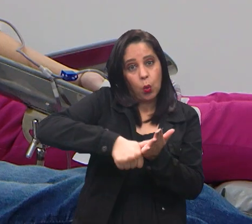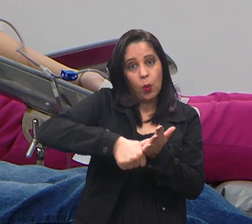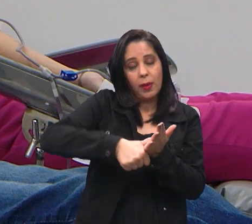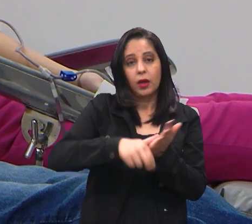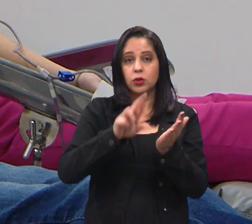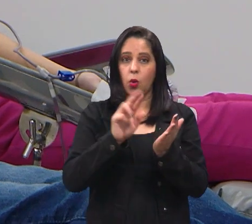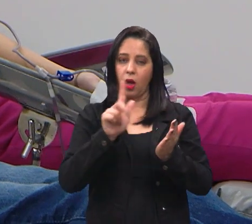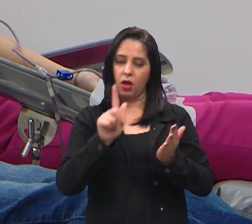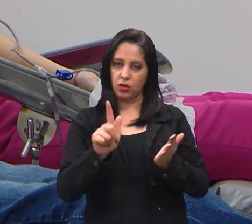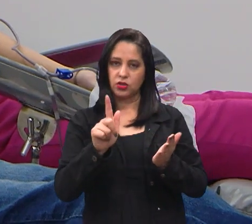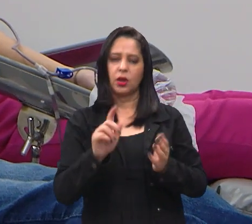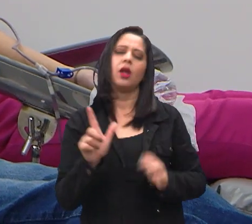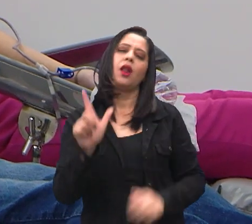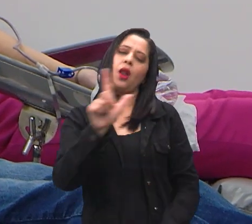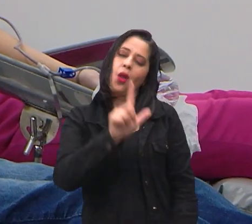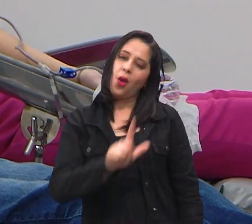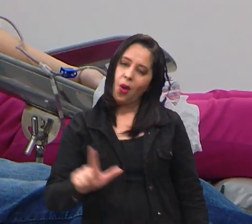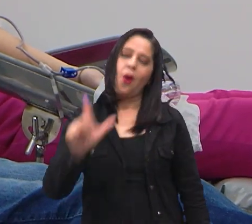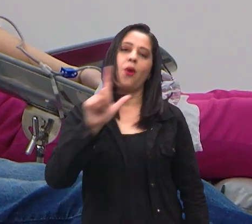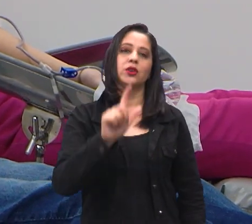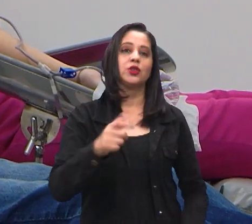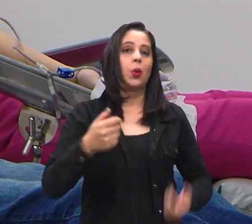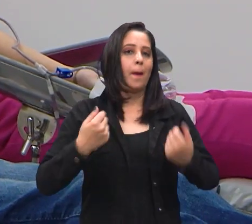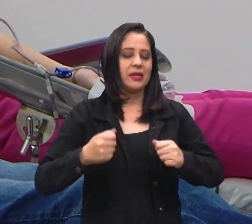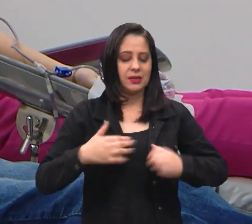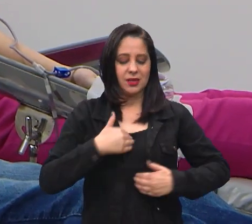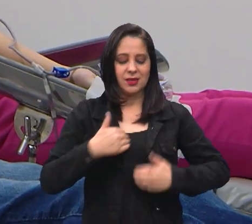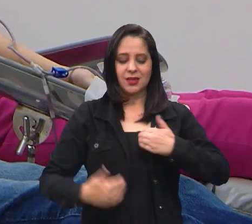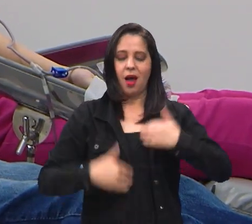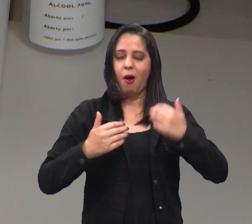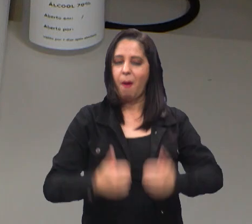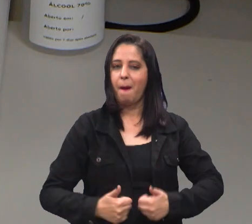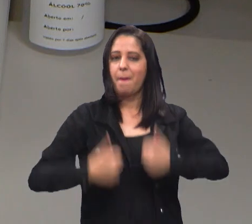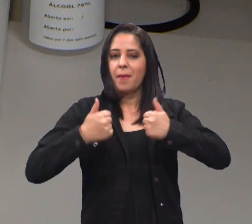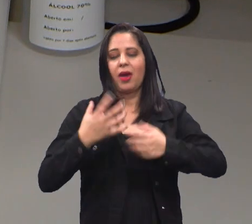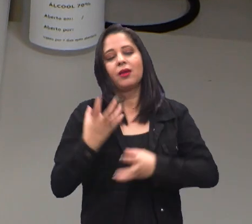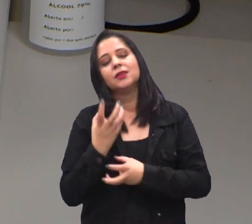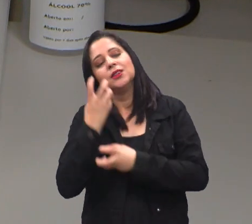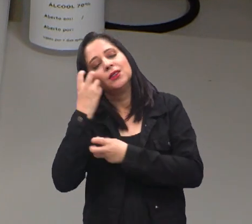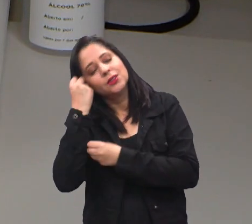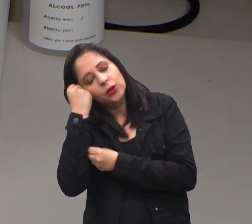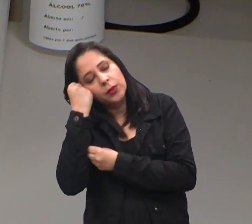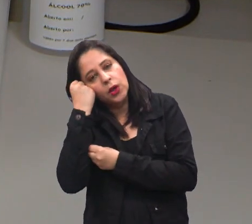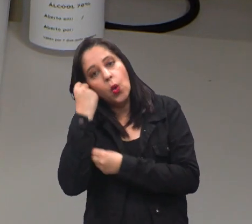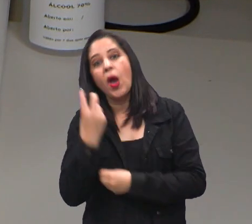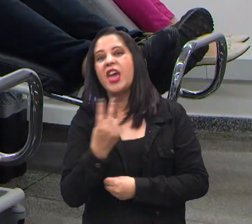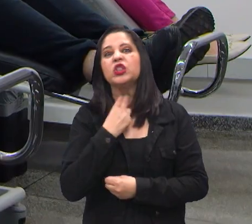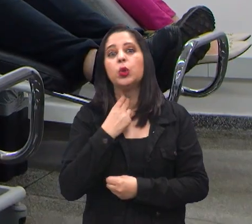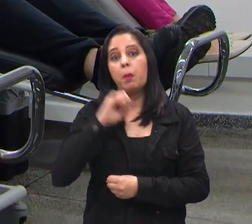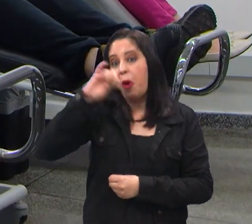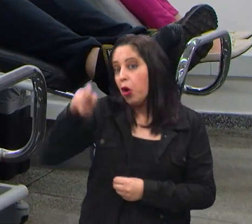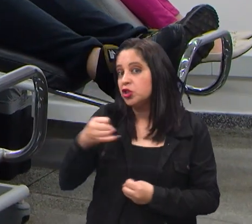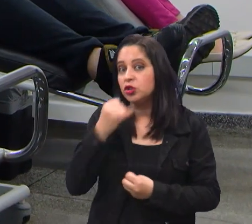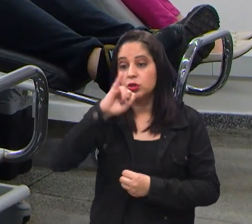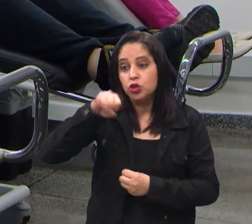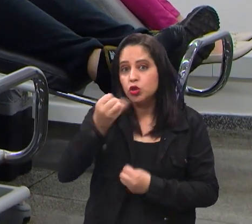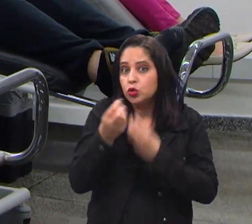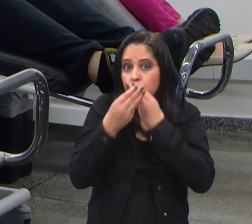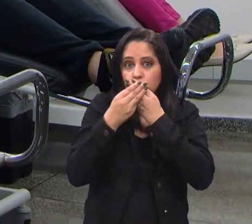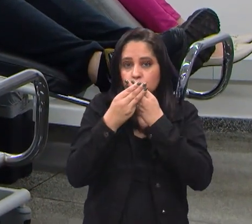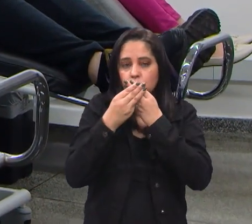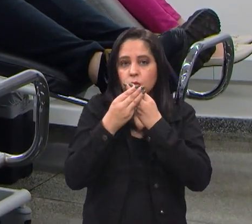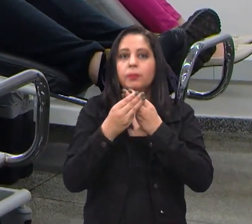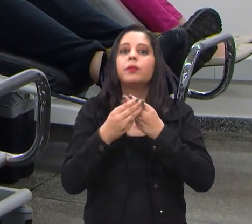E claro, gente, estar bem, descansado e não pode estar em jejum não, viu? Mas é bom evitar